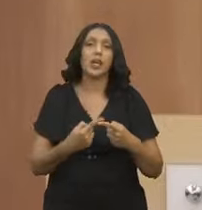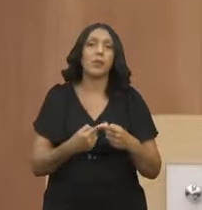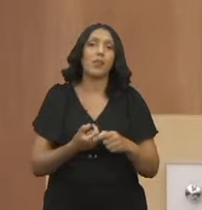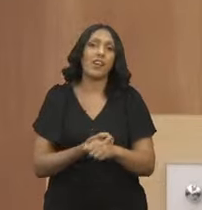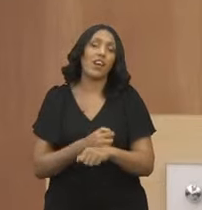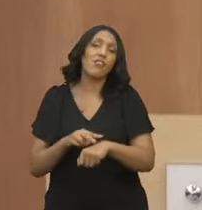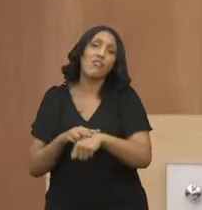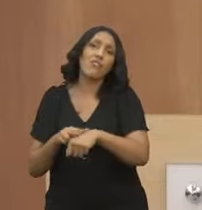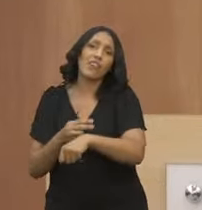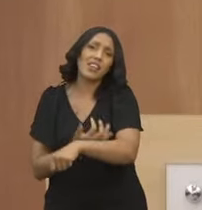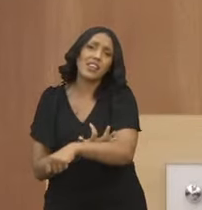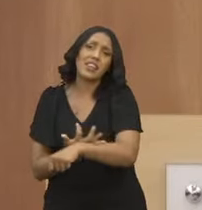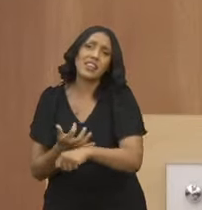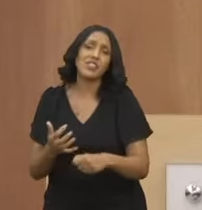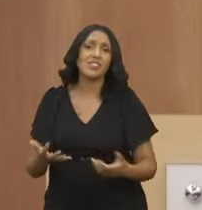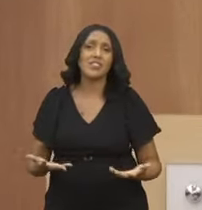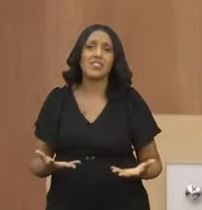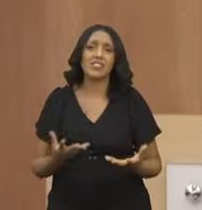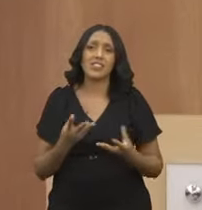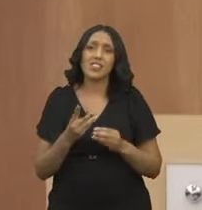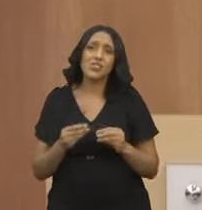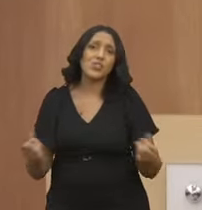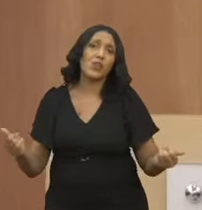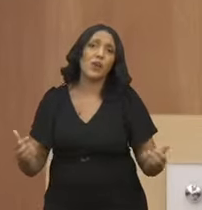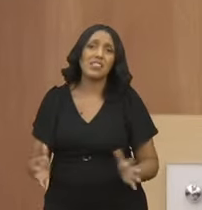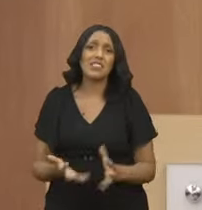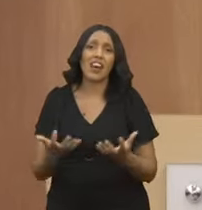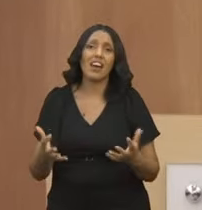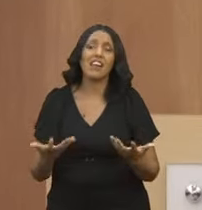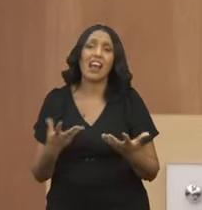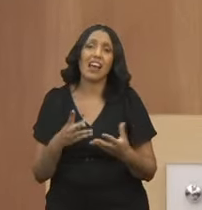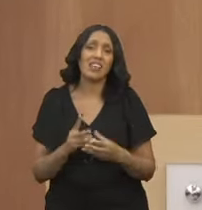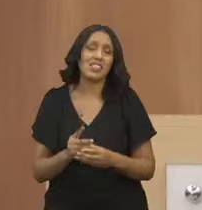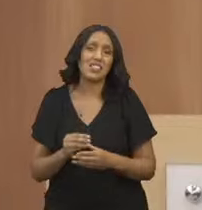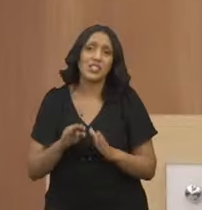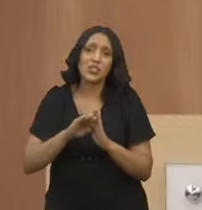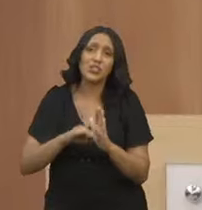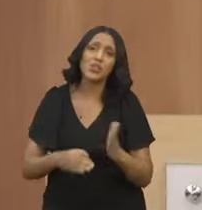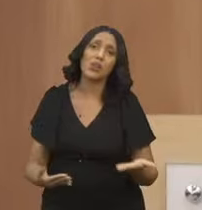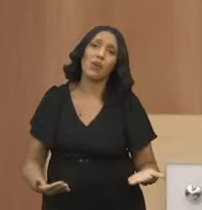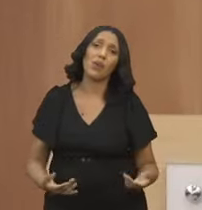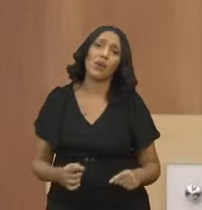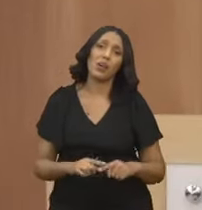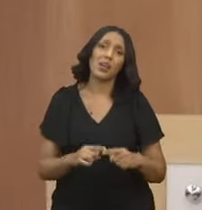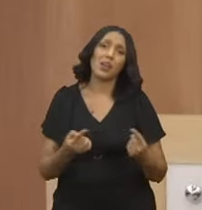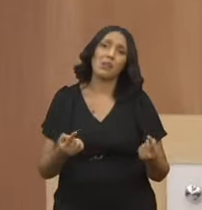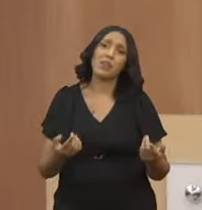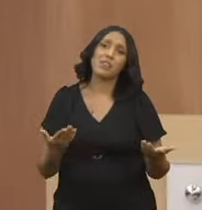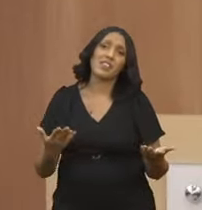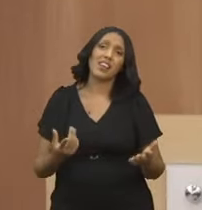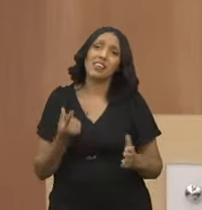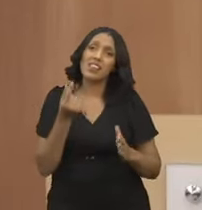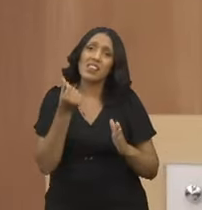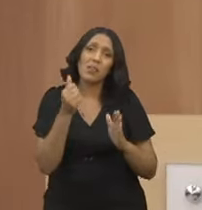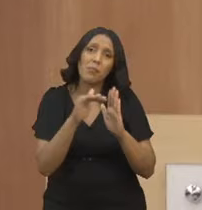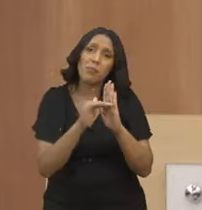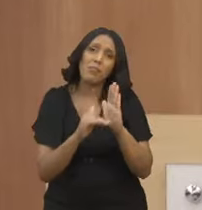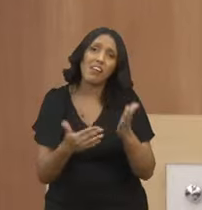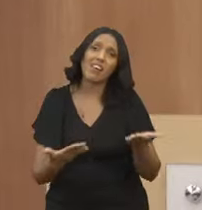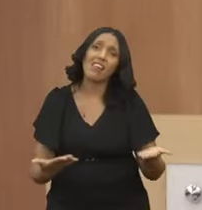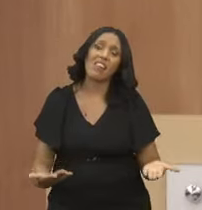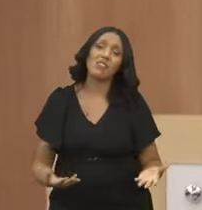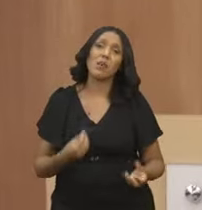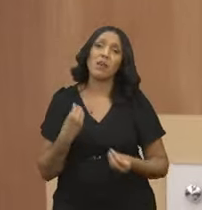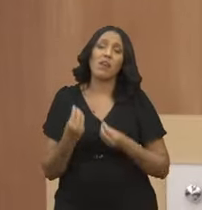hortelã, tirou manjericão. A gente sabe que existem limitações orçamentárias na Prefeitura, mas você cortar do tempero, o que você espera